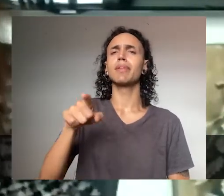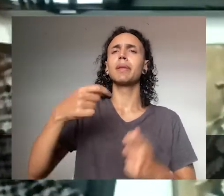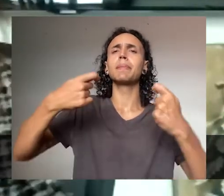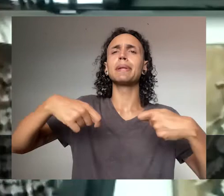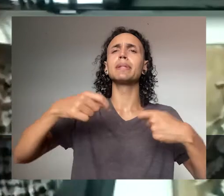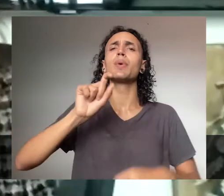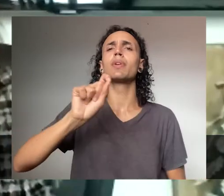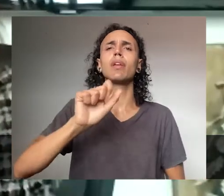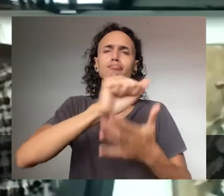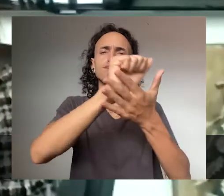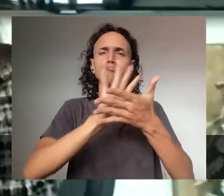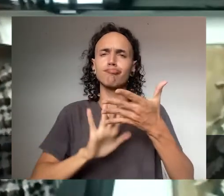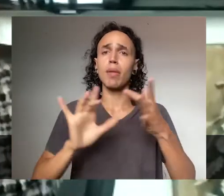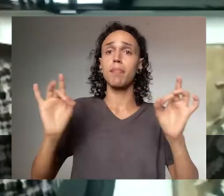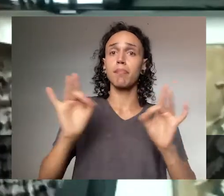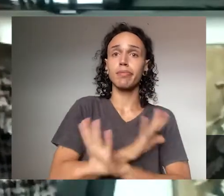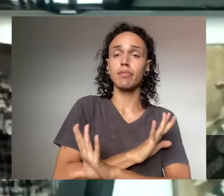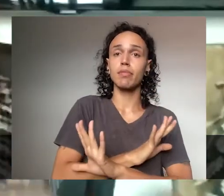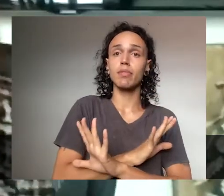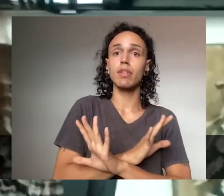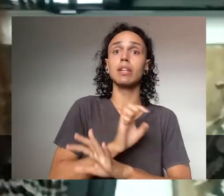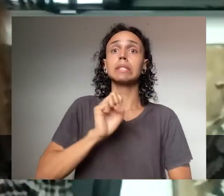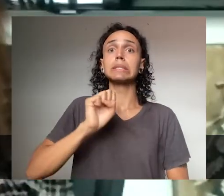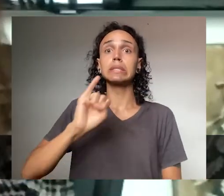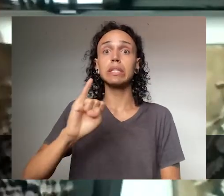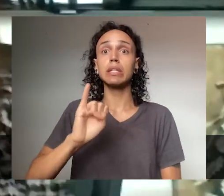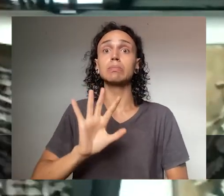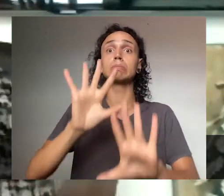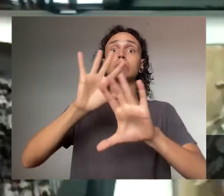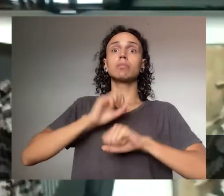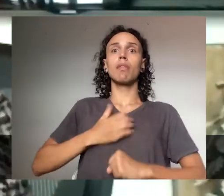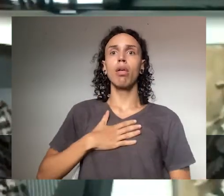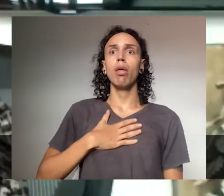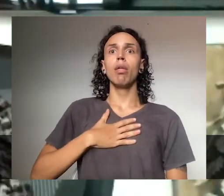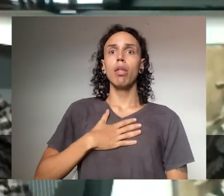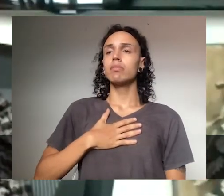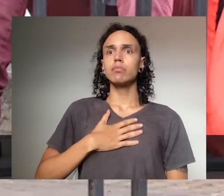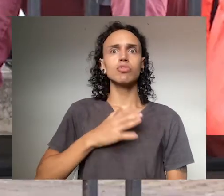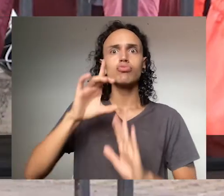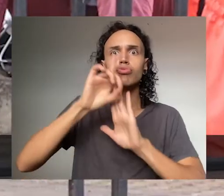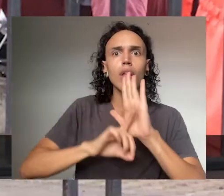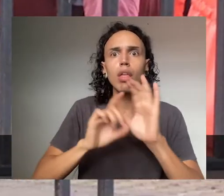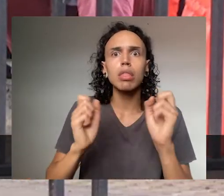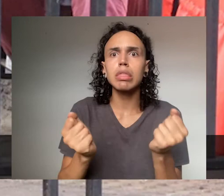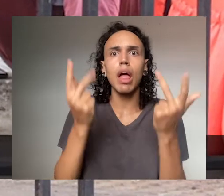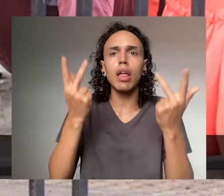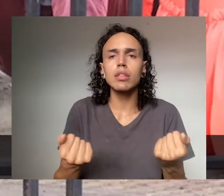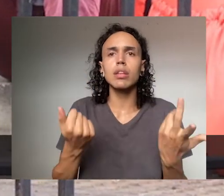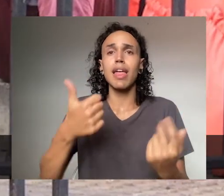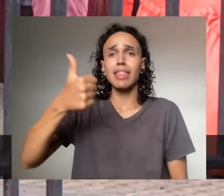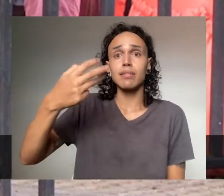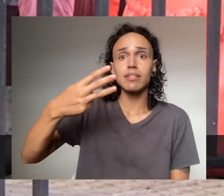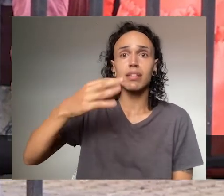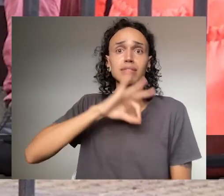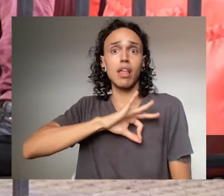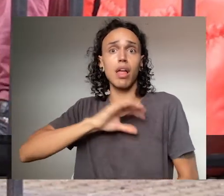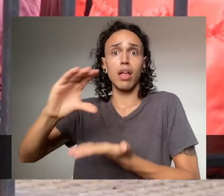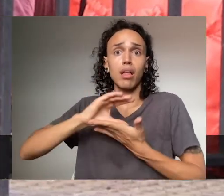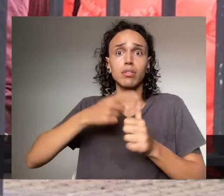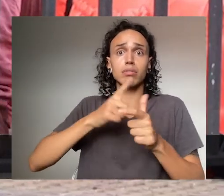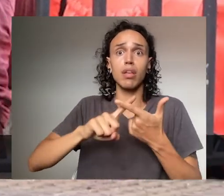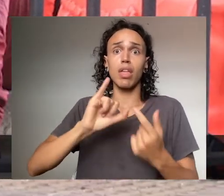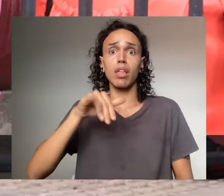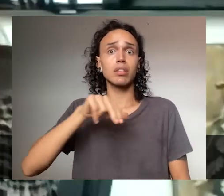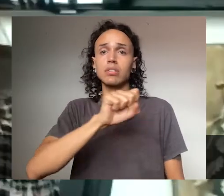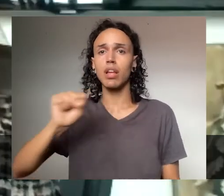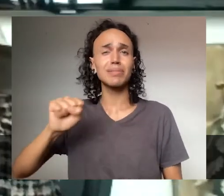que cumprir uma atividade e que, se ela tiver uma pneumonia, ela não tem direito a nada. 13º, a férias, a INSS, não tem